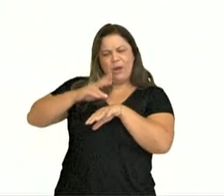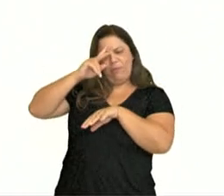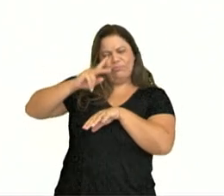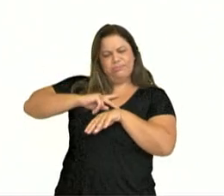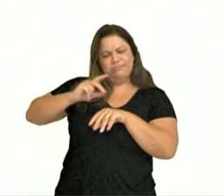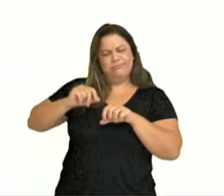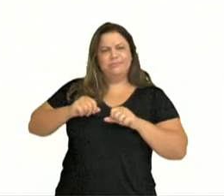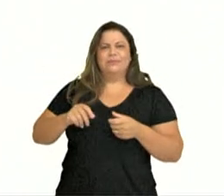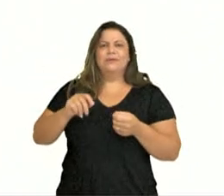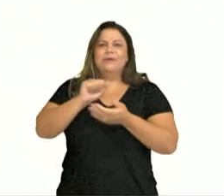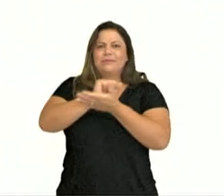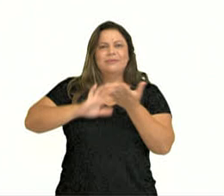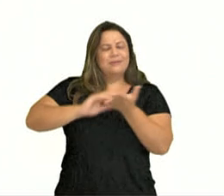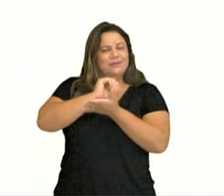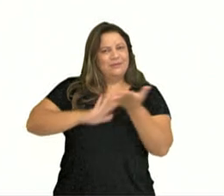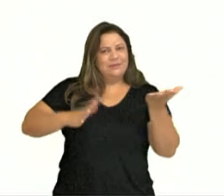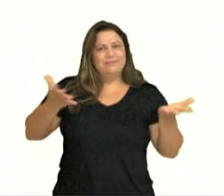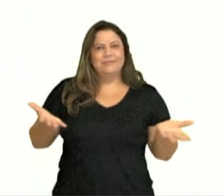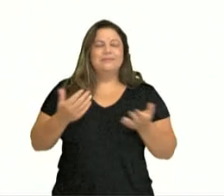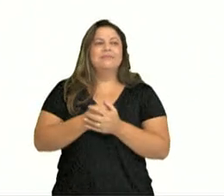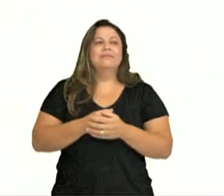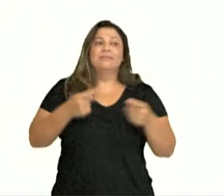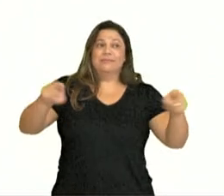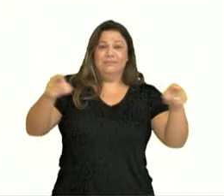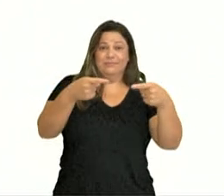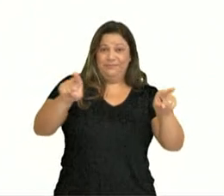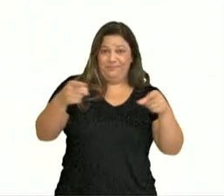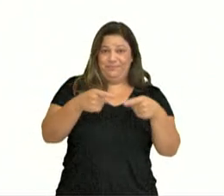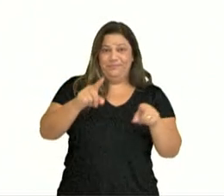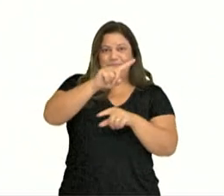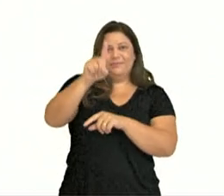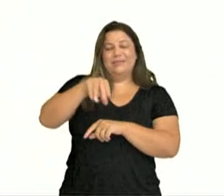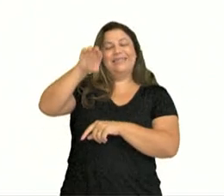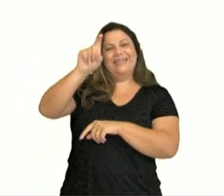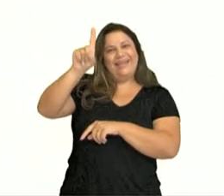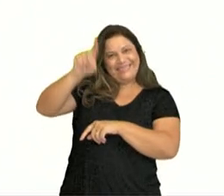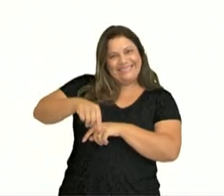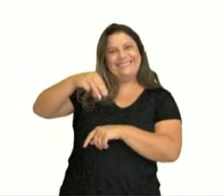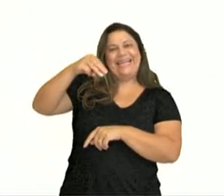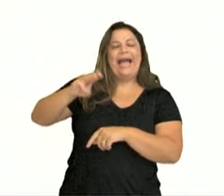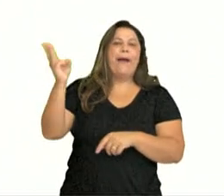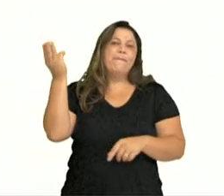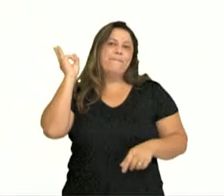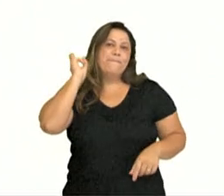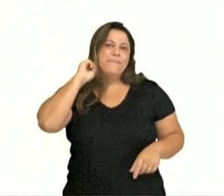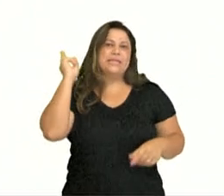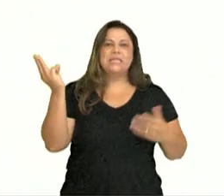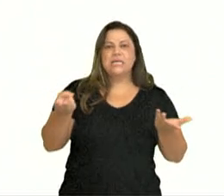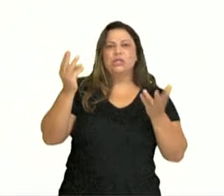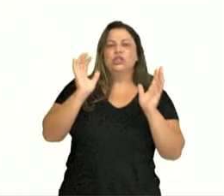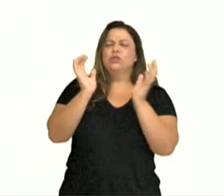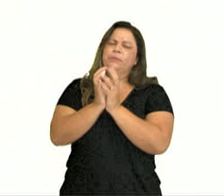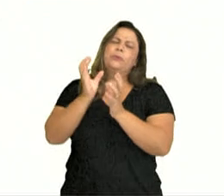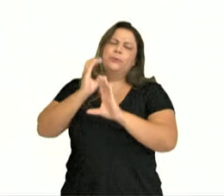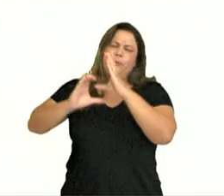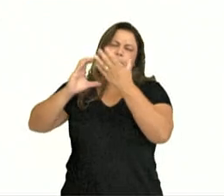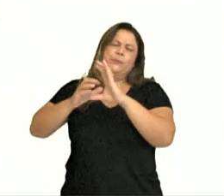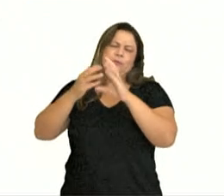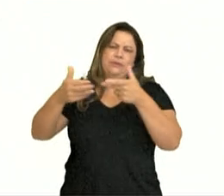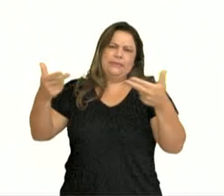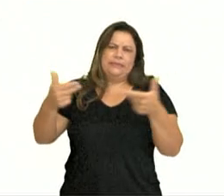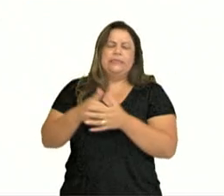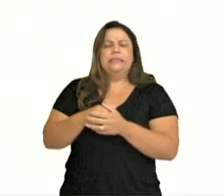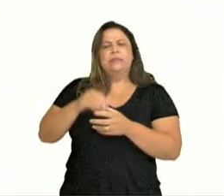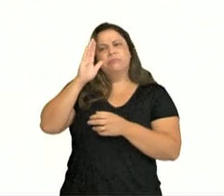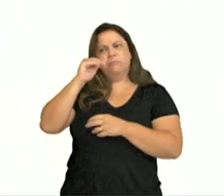atividade? Então, a música Zé Meningite, que foi gravada pelo grupo Revelação, se vocês tiverem curiosidade aí de ouvir, vocês